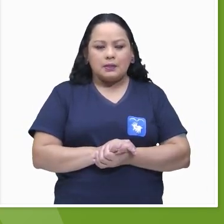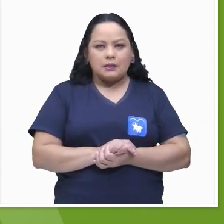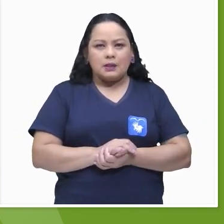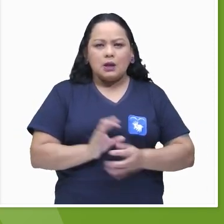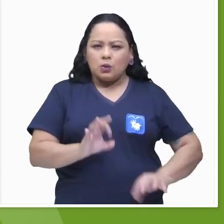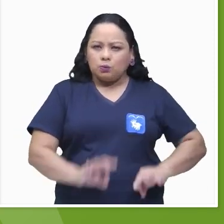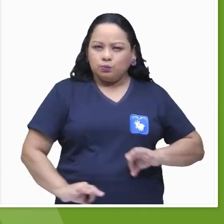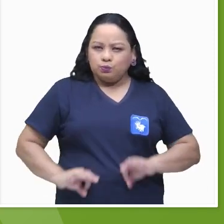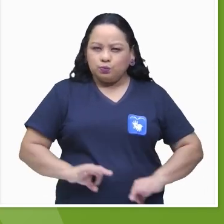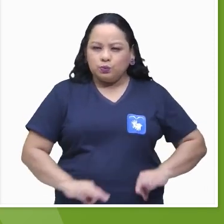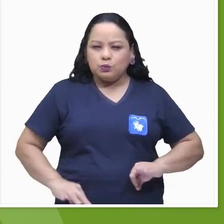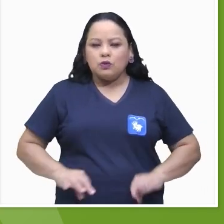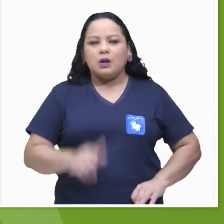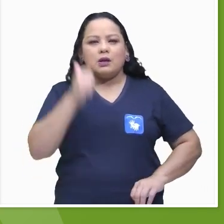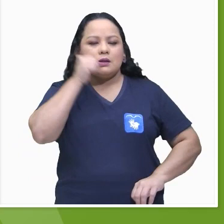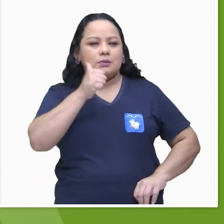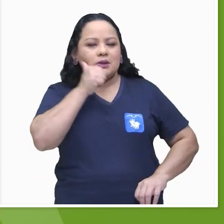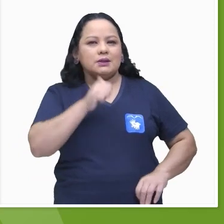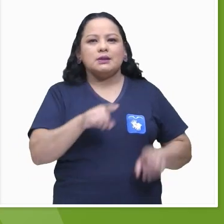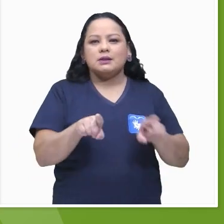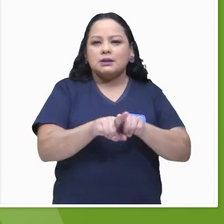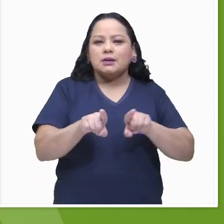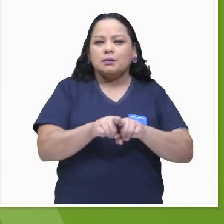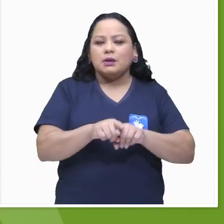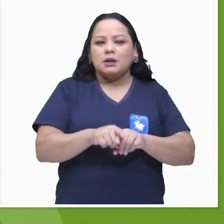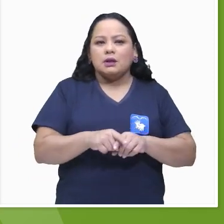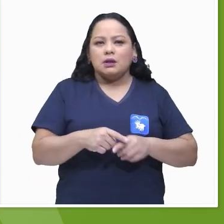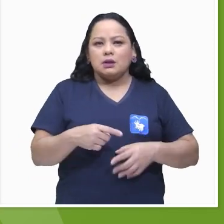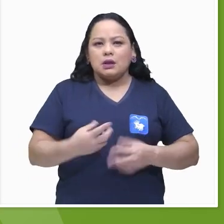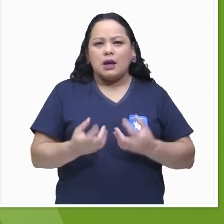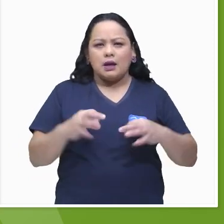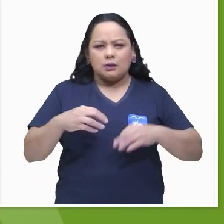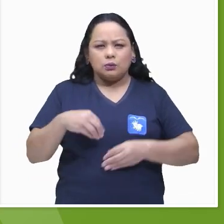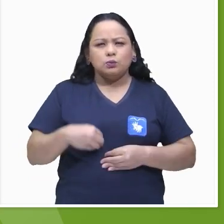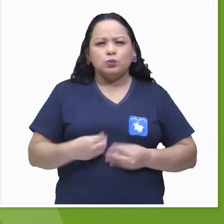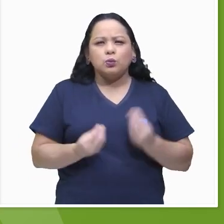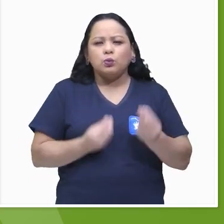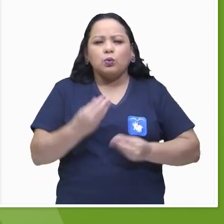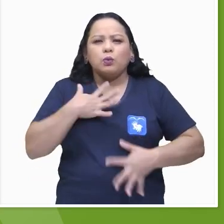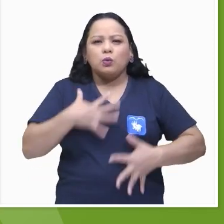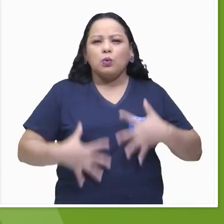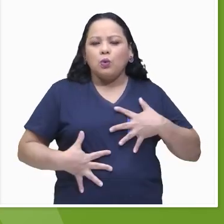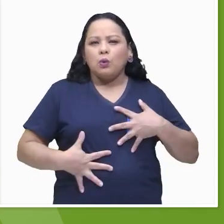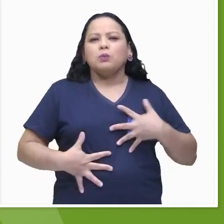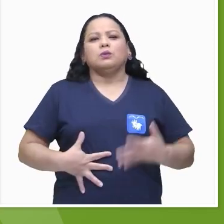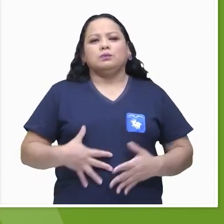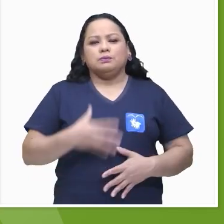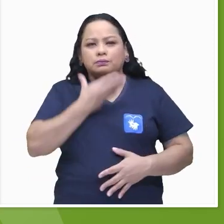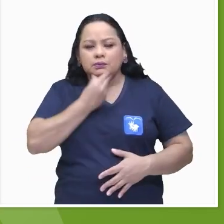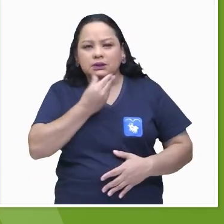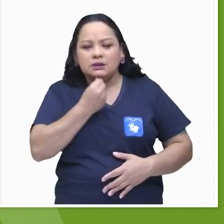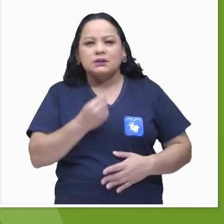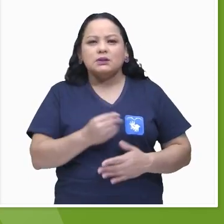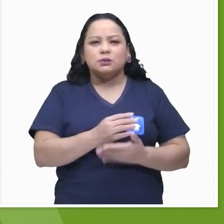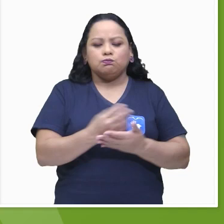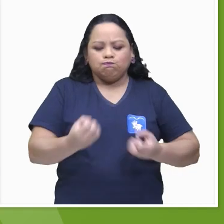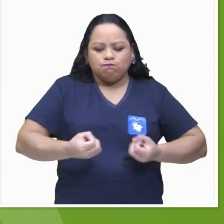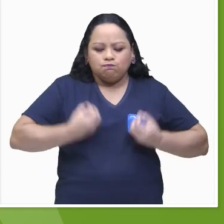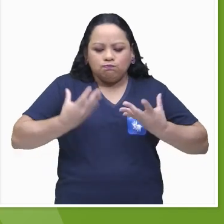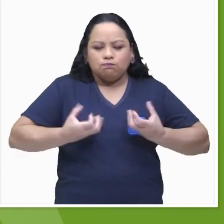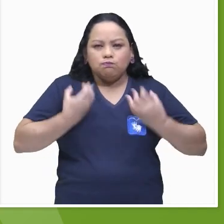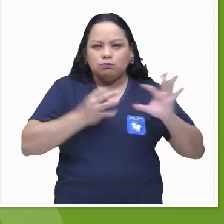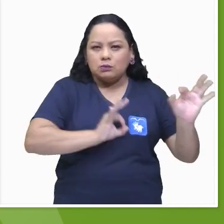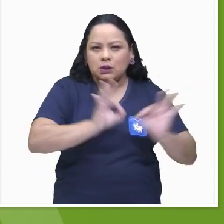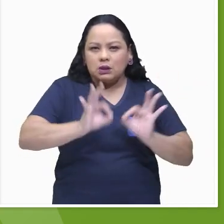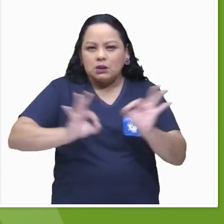nas meninas e os testículos nos meninos, já começam a produção dos hormônios, e aí esses